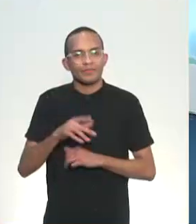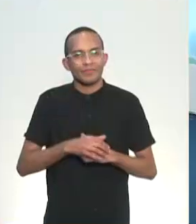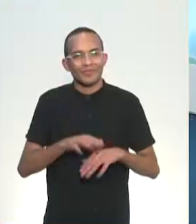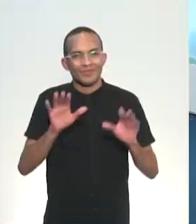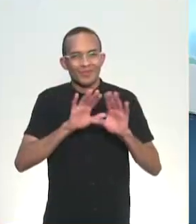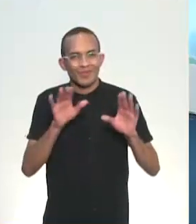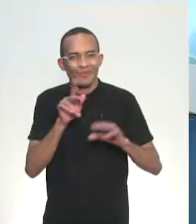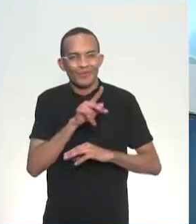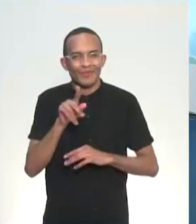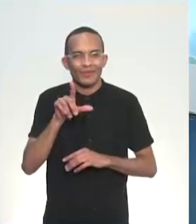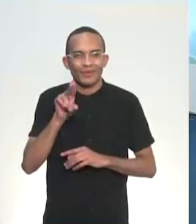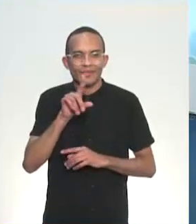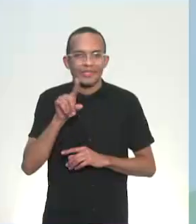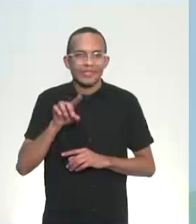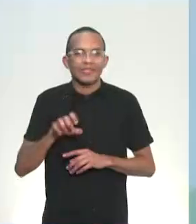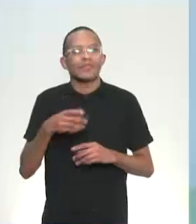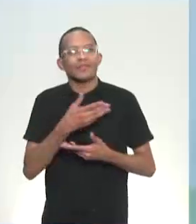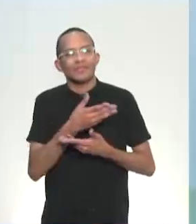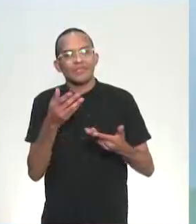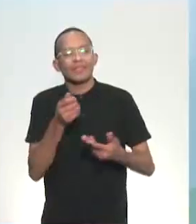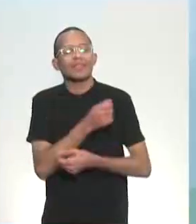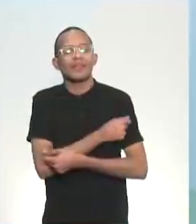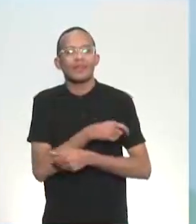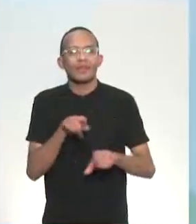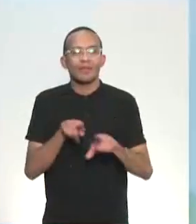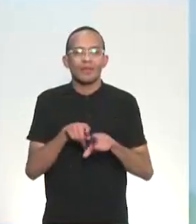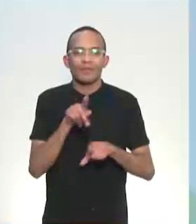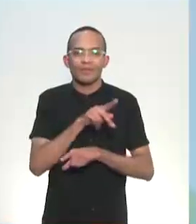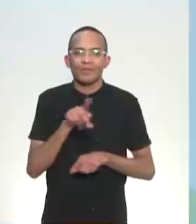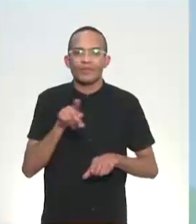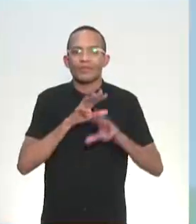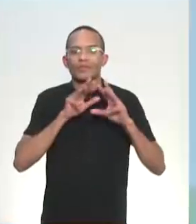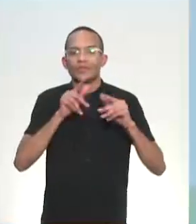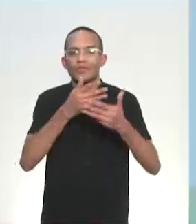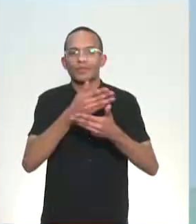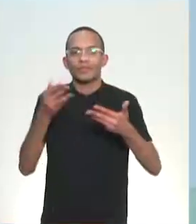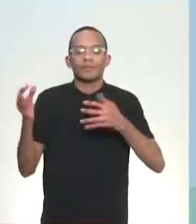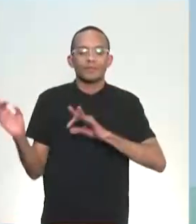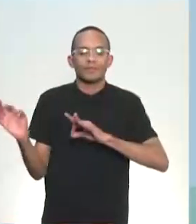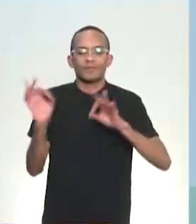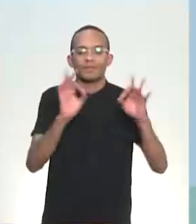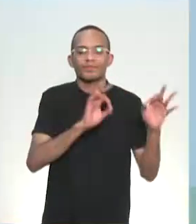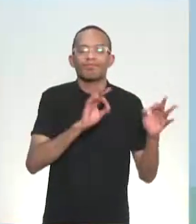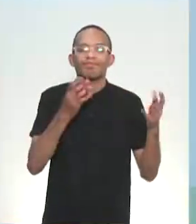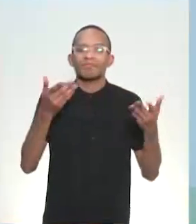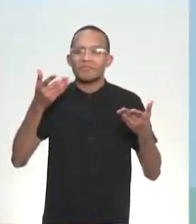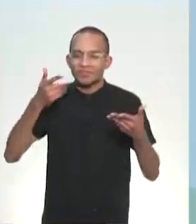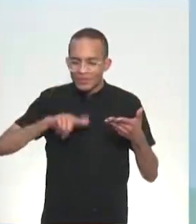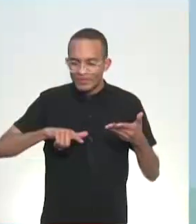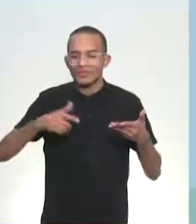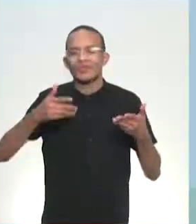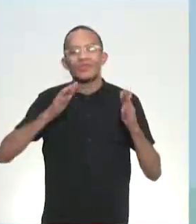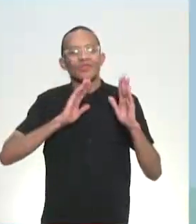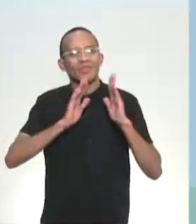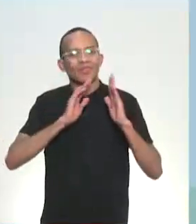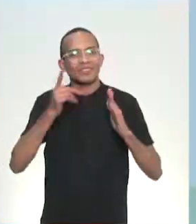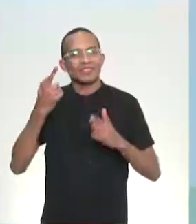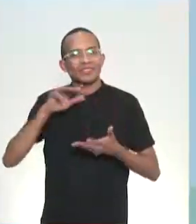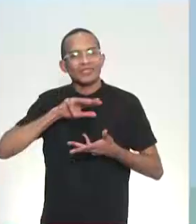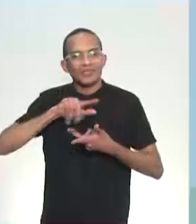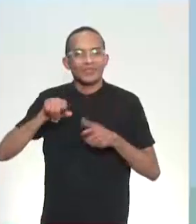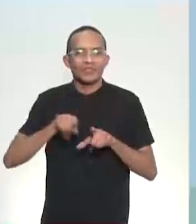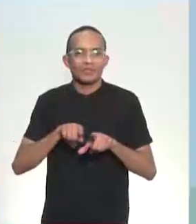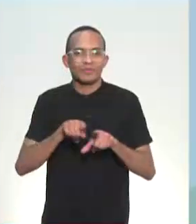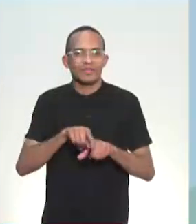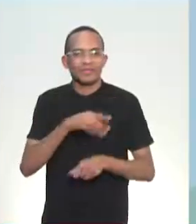bom, professora Luíse? Olá aos alunos, aos professores e a todos que irão acompanhar a mais essa aula de Geografia